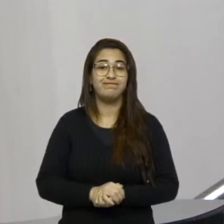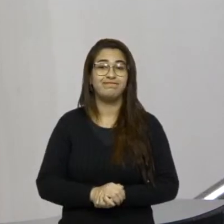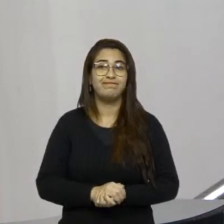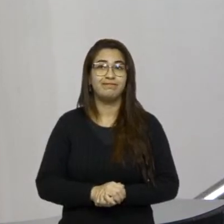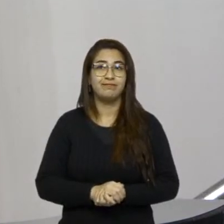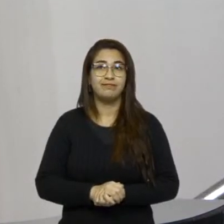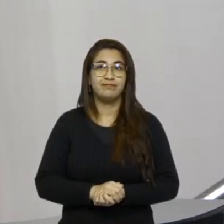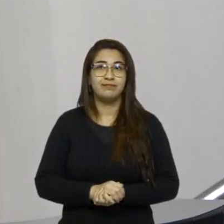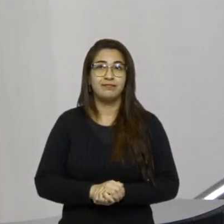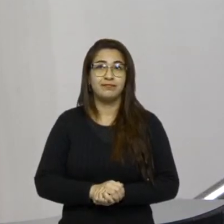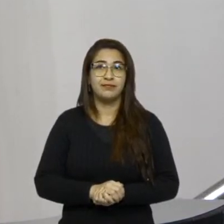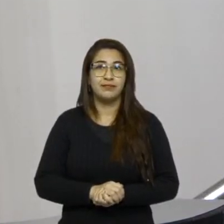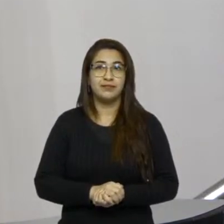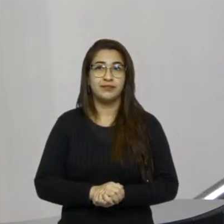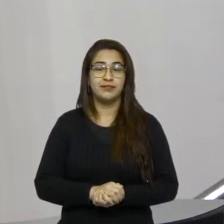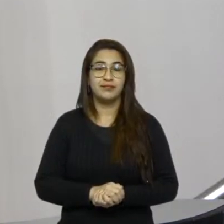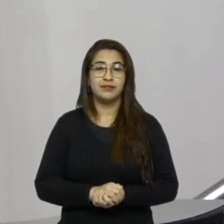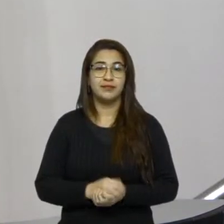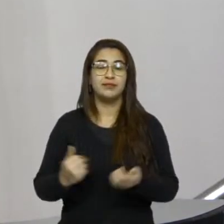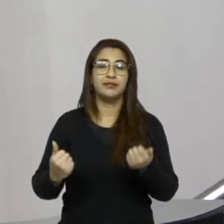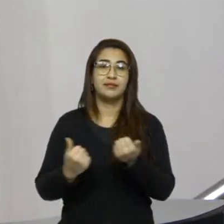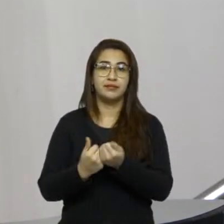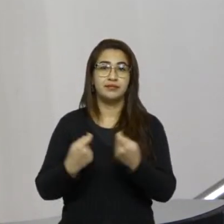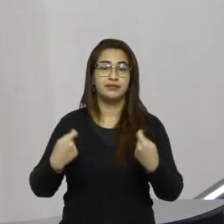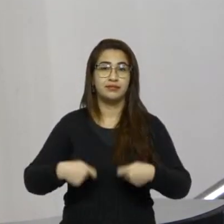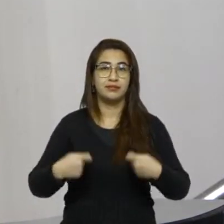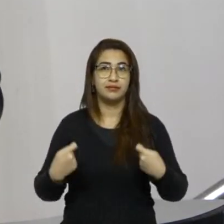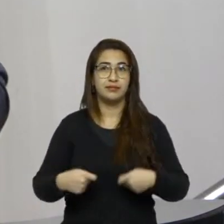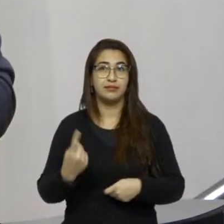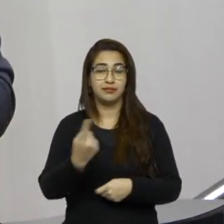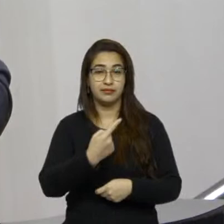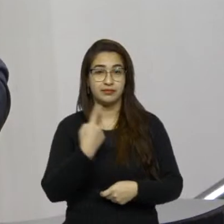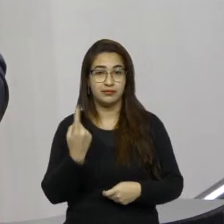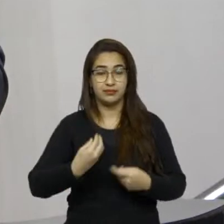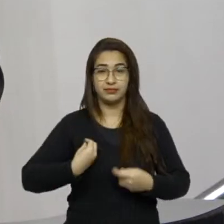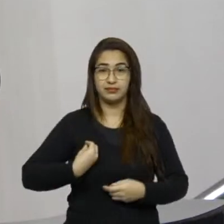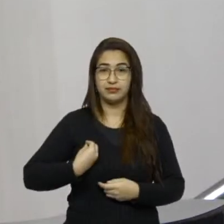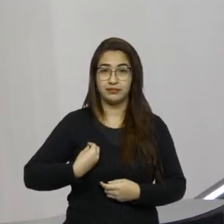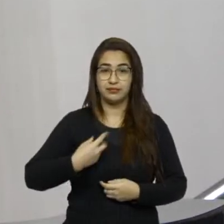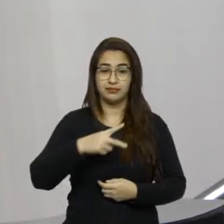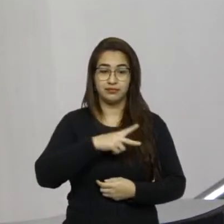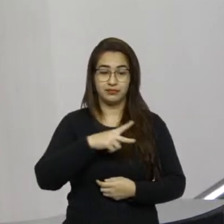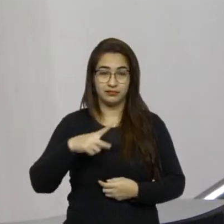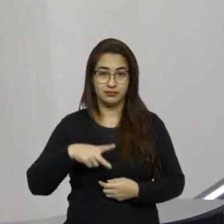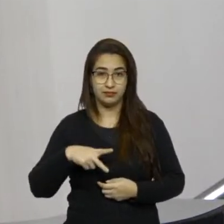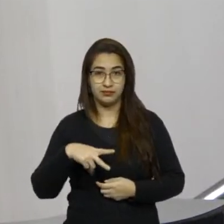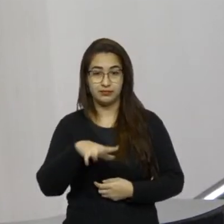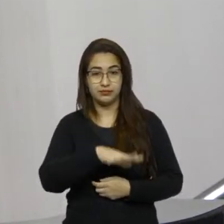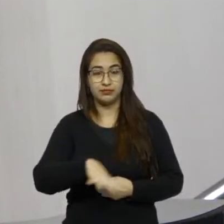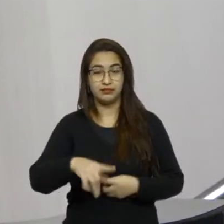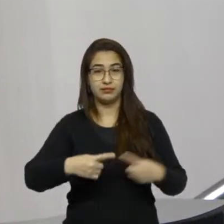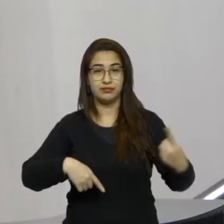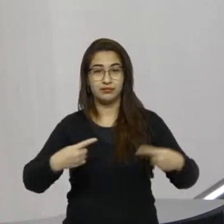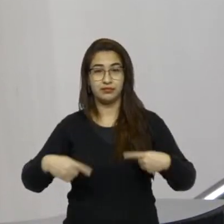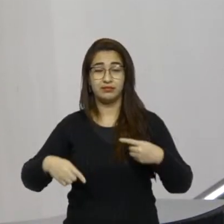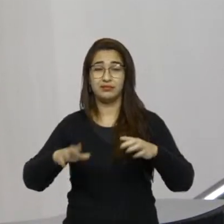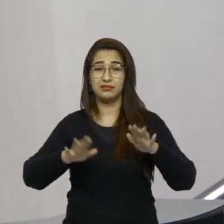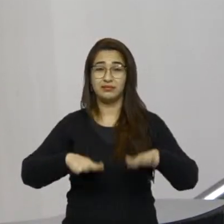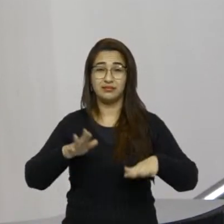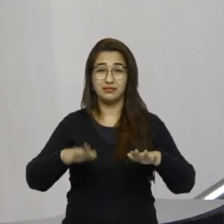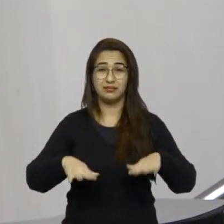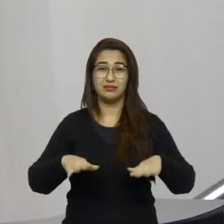também esse apoio que é necessário. Né, nós que estamos na vida pública, estamos na política, muitas vezes tão mal